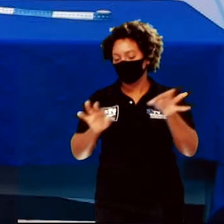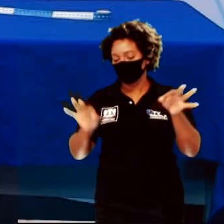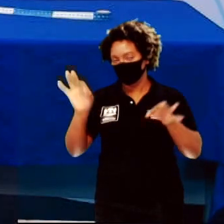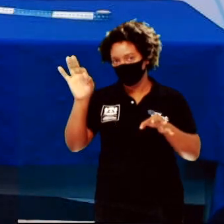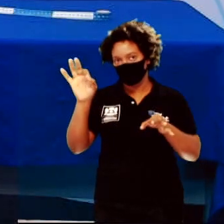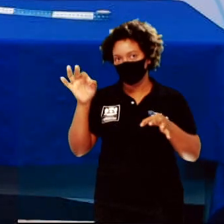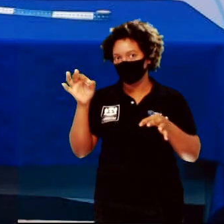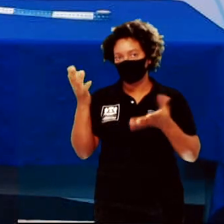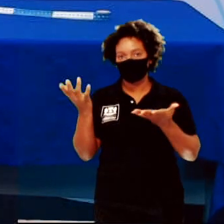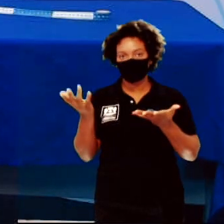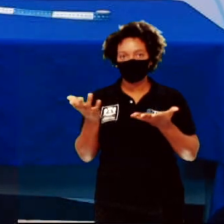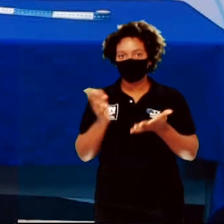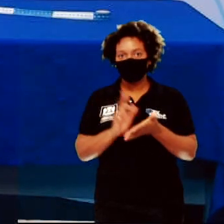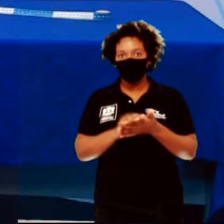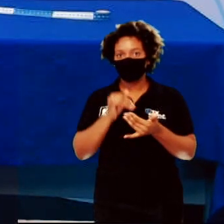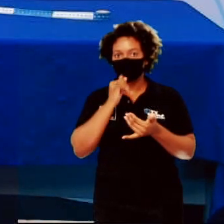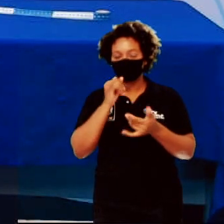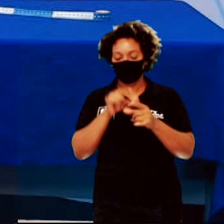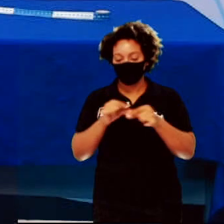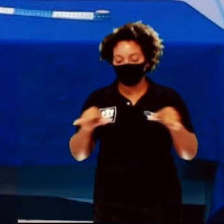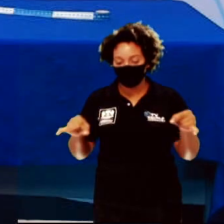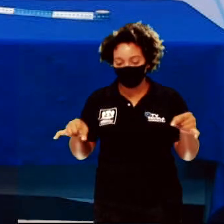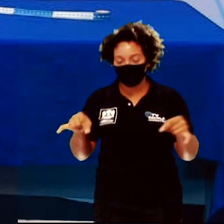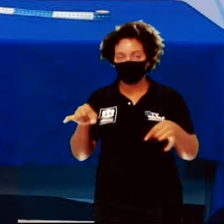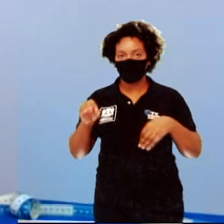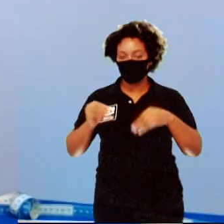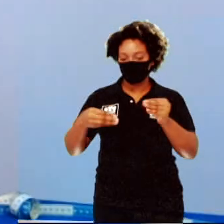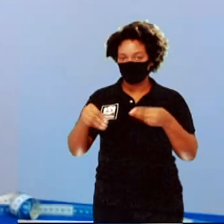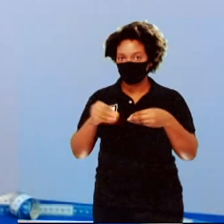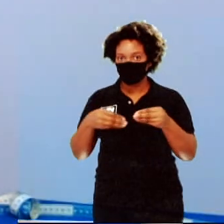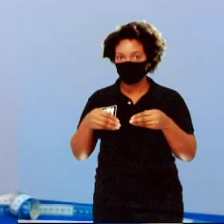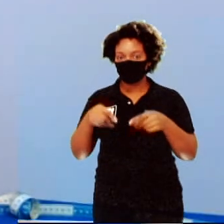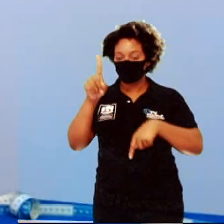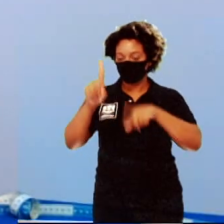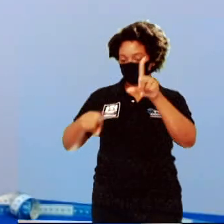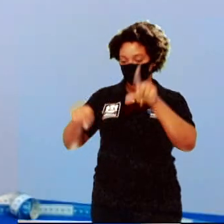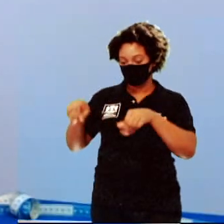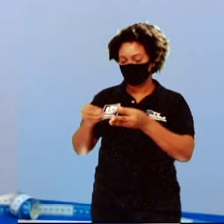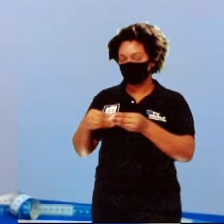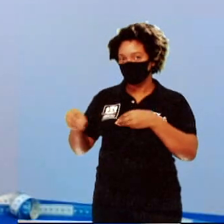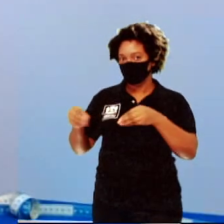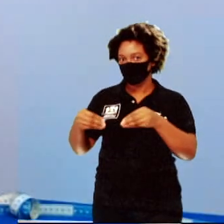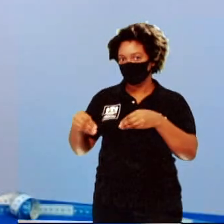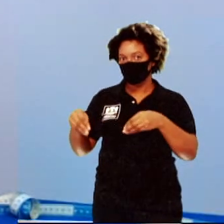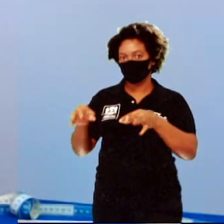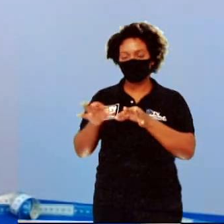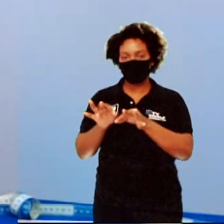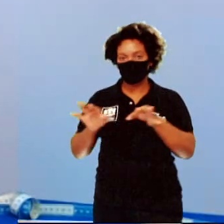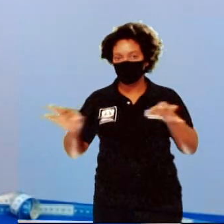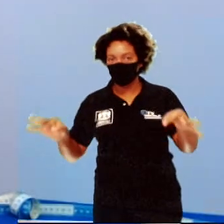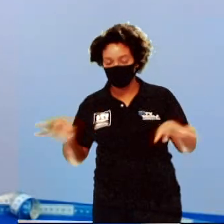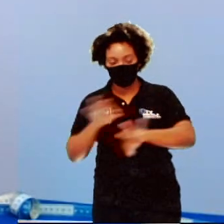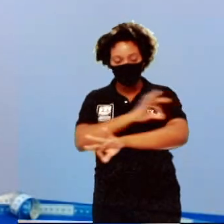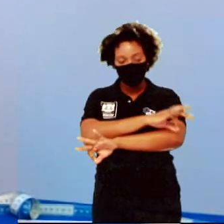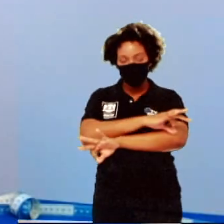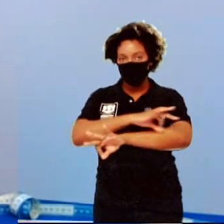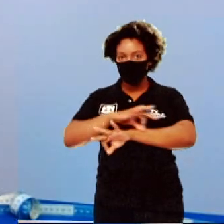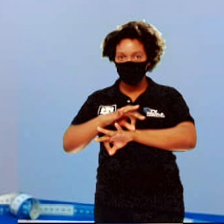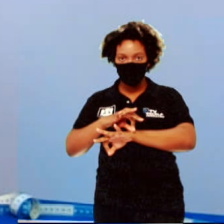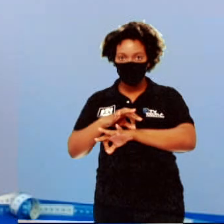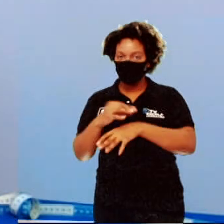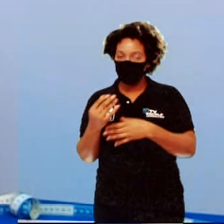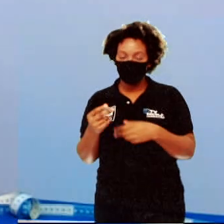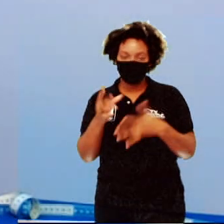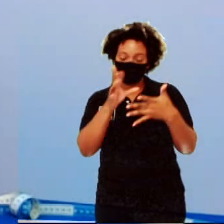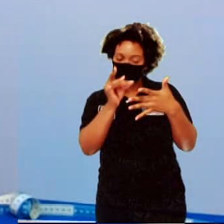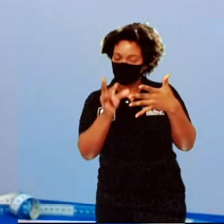centímetros, pode utilizar uma fita métrica, um metro articulado, uma trena, uma régua. Vai